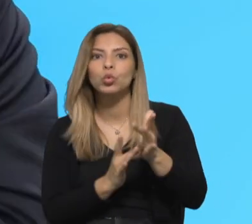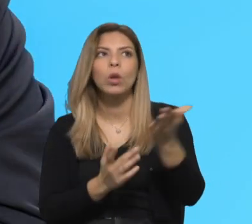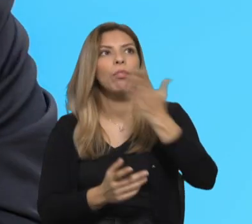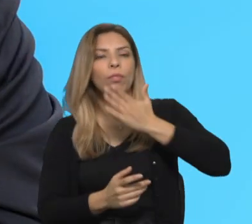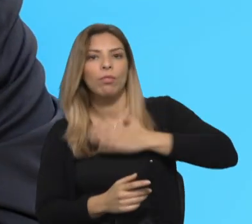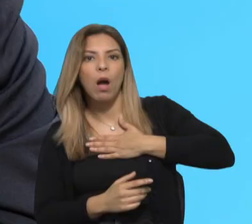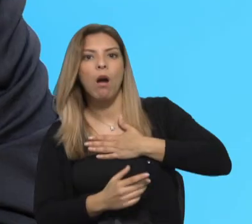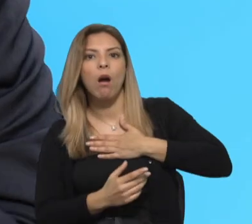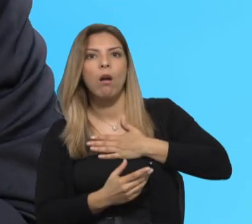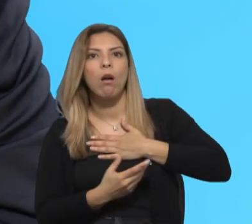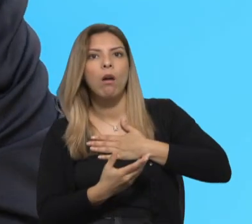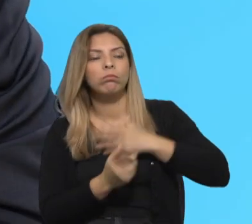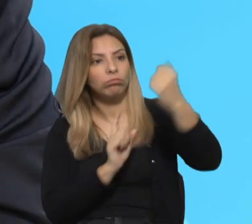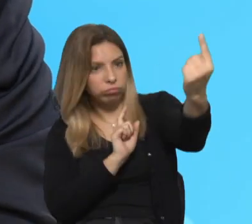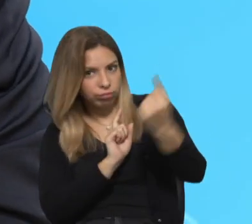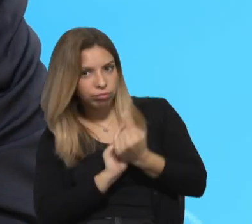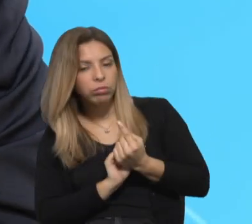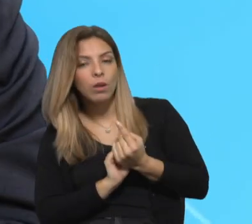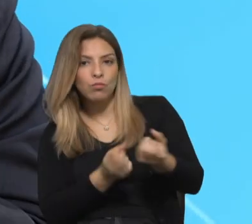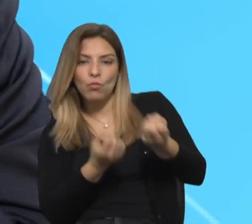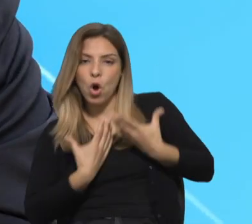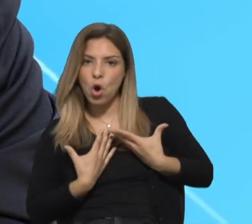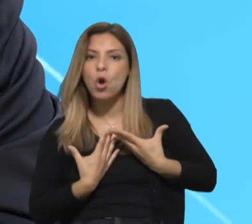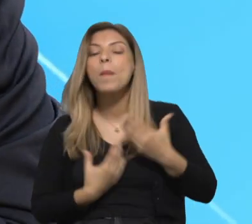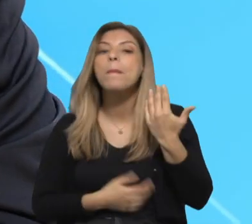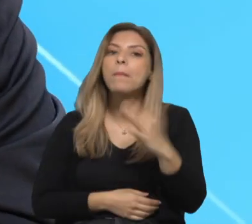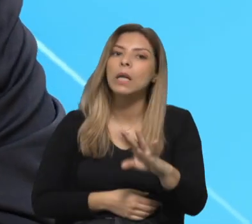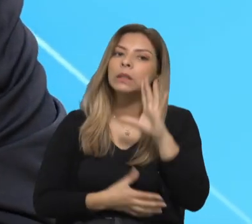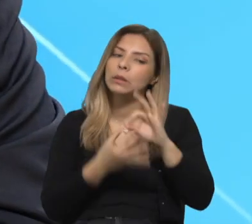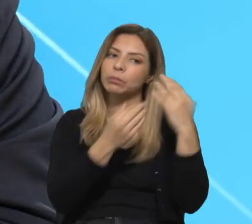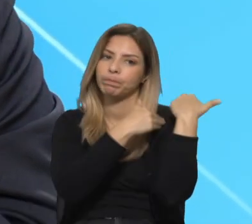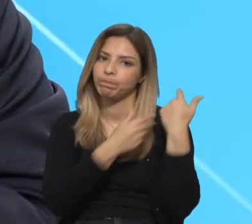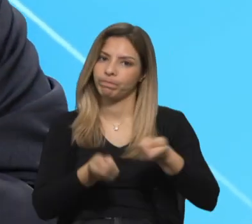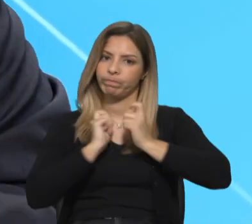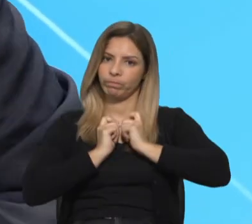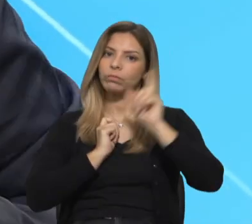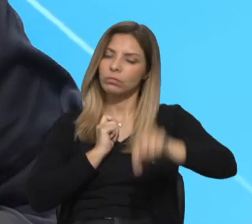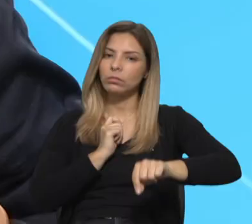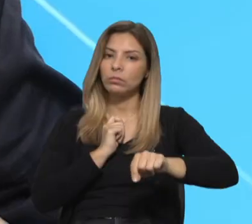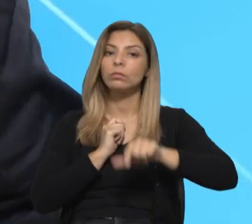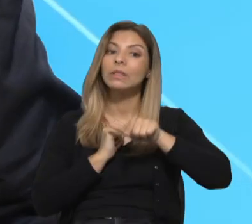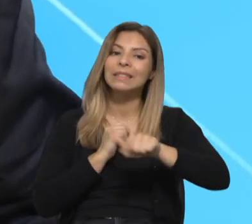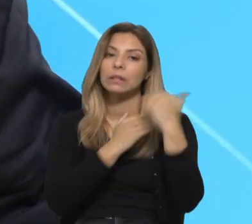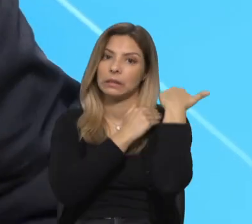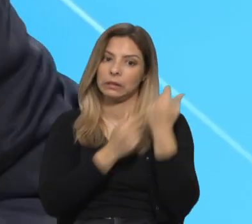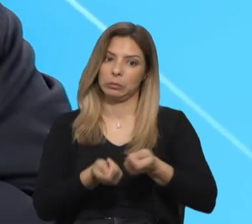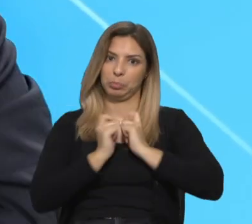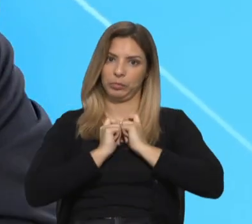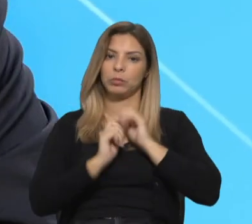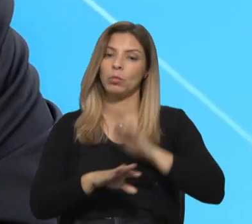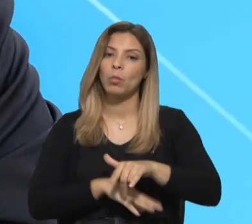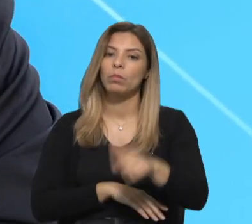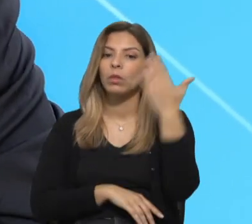mas corresponsabiliza-nos a cada um de nós. E esta corresponsabilidade está muito bem retratada nos Atos